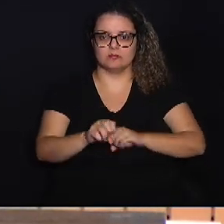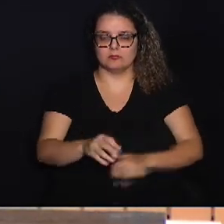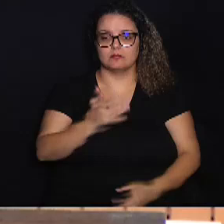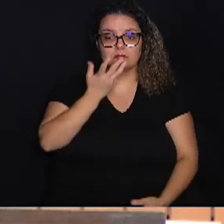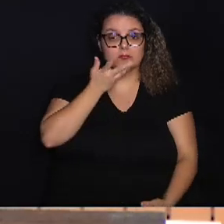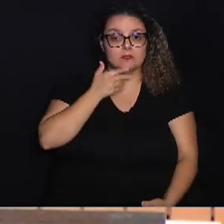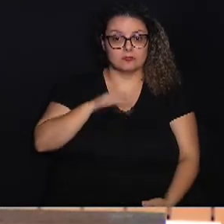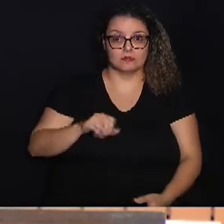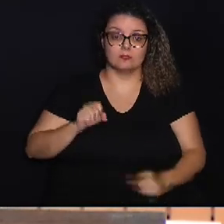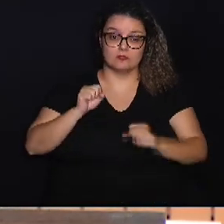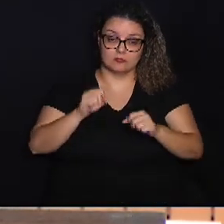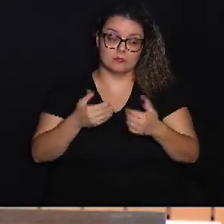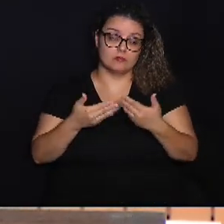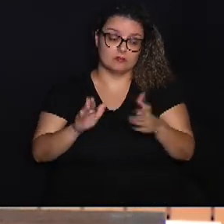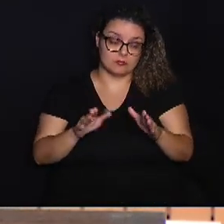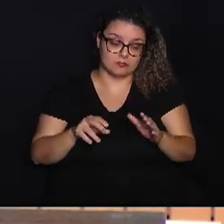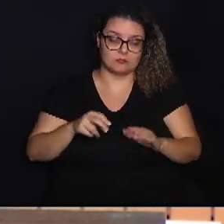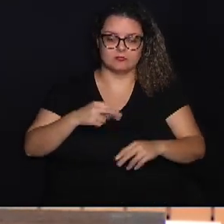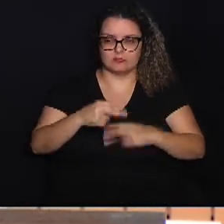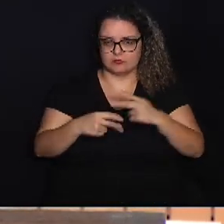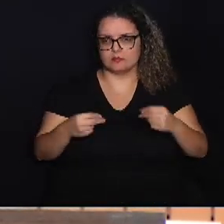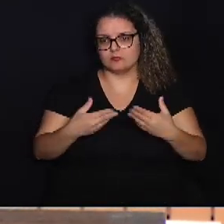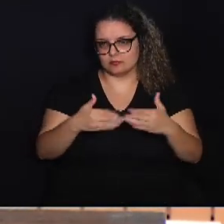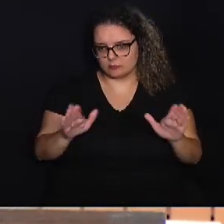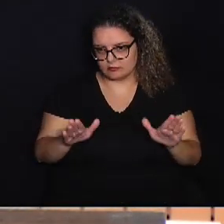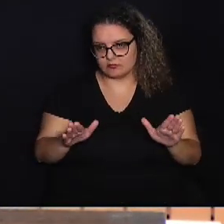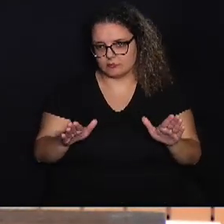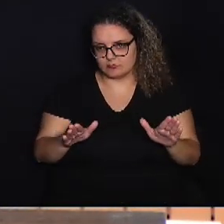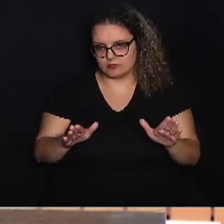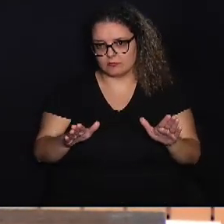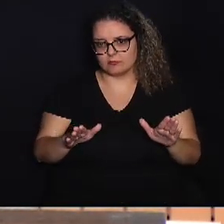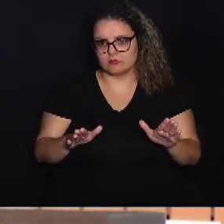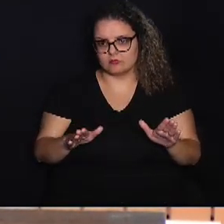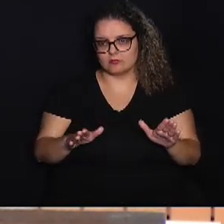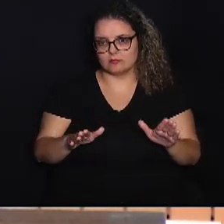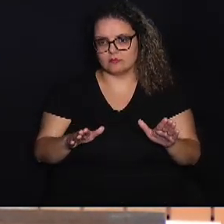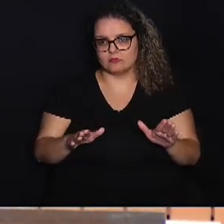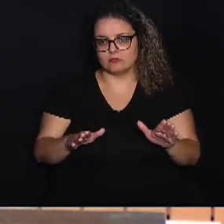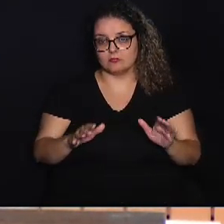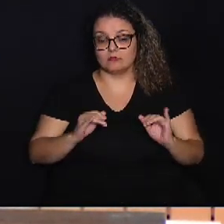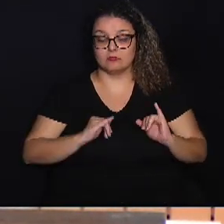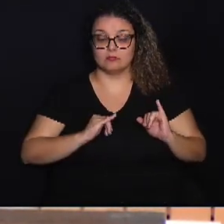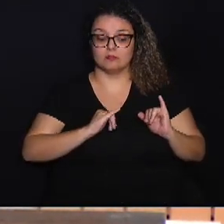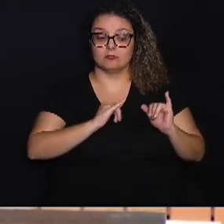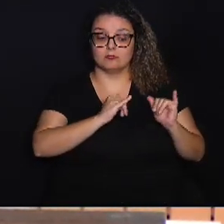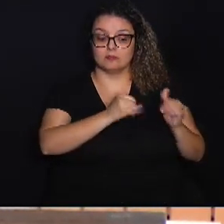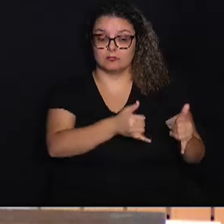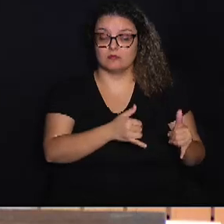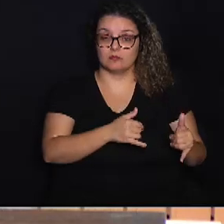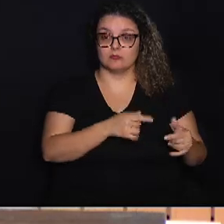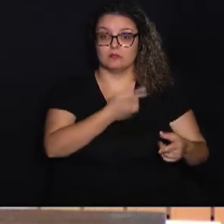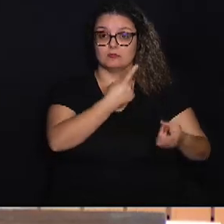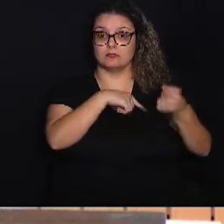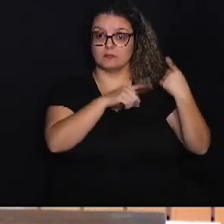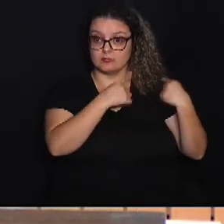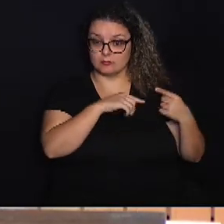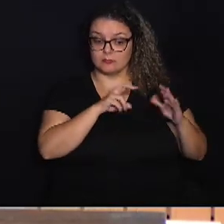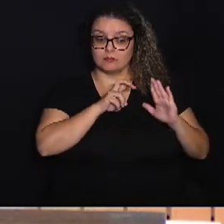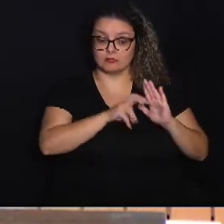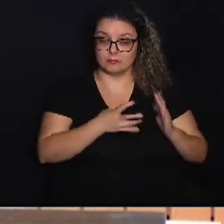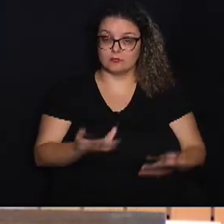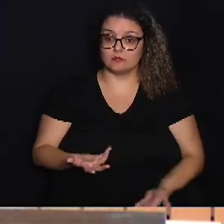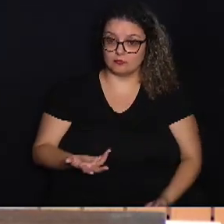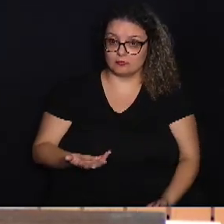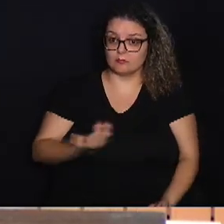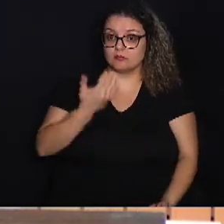ele pode até est inaugurando essas 16 mas ele tá está abandonando todas as demais e o povo tá